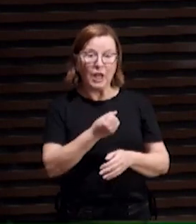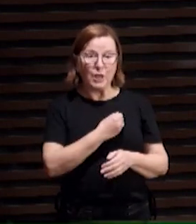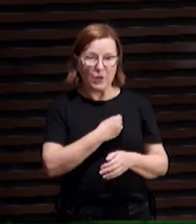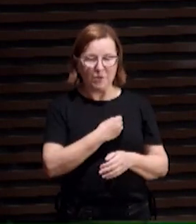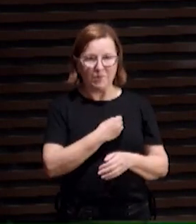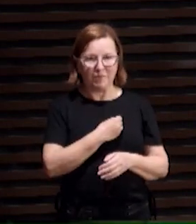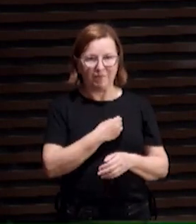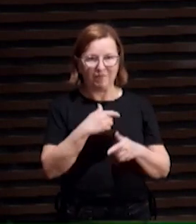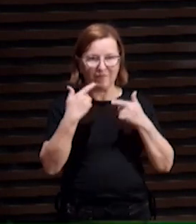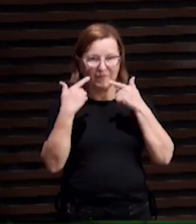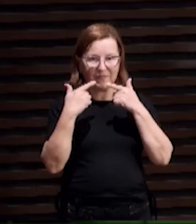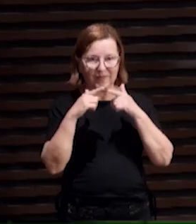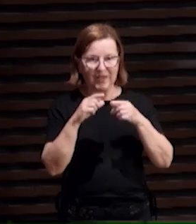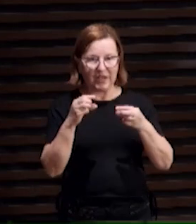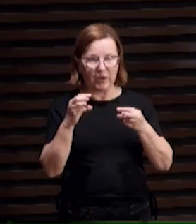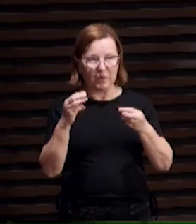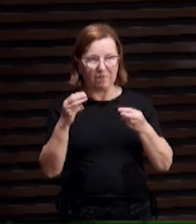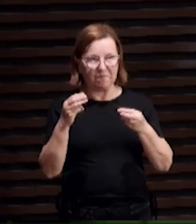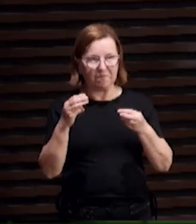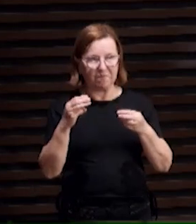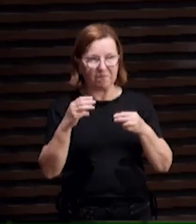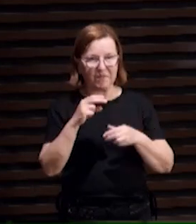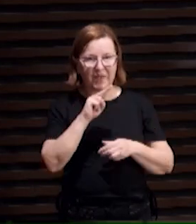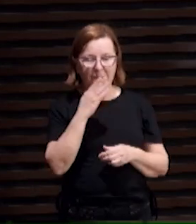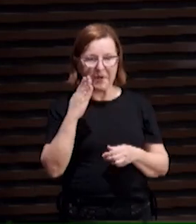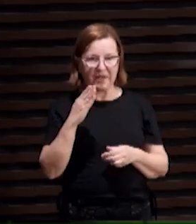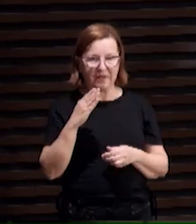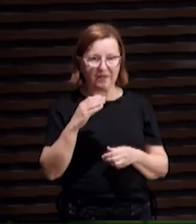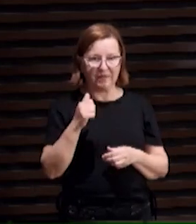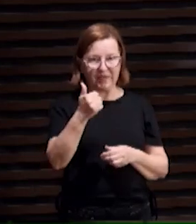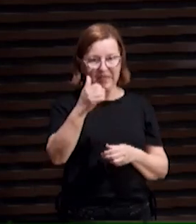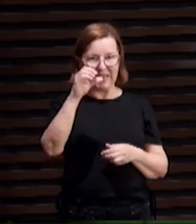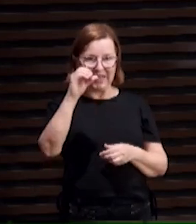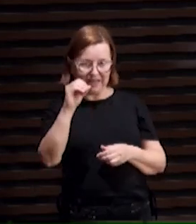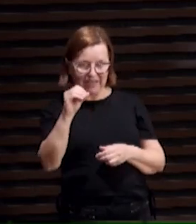Yod, 10. Re, 5.